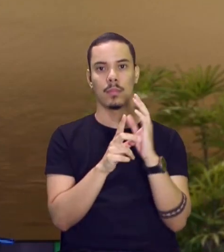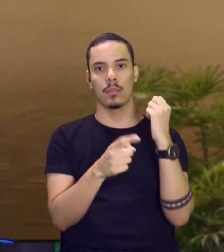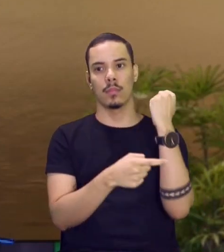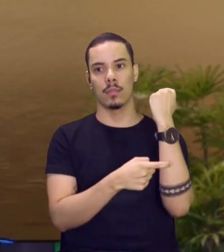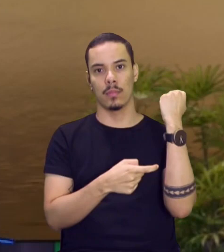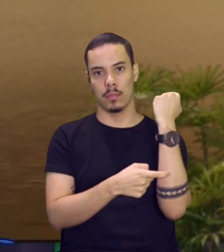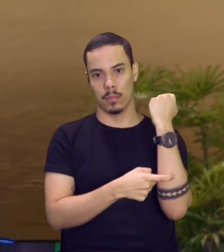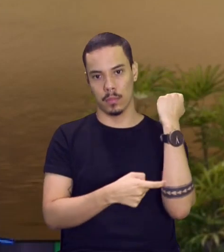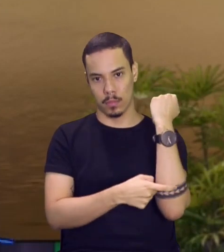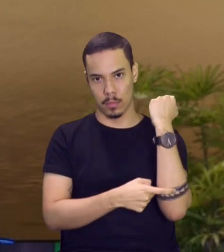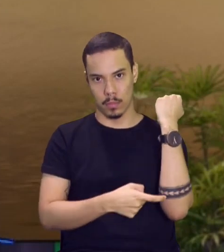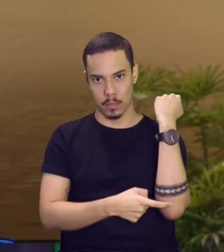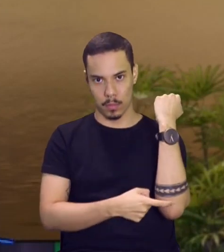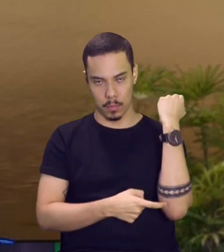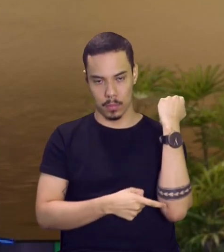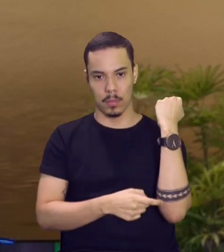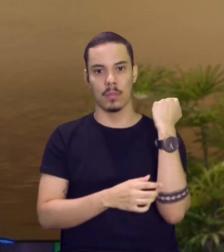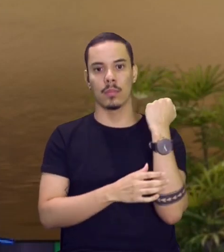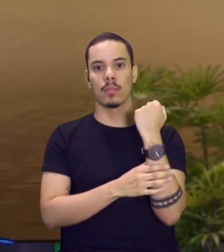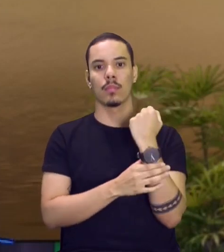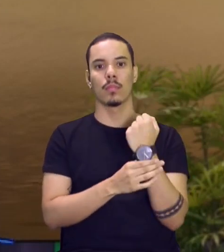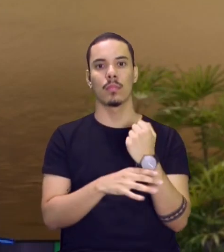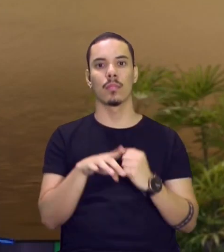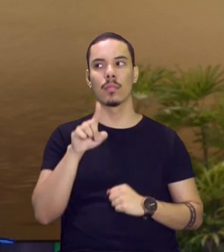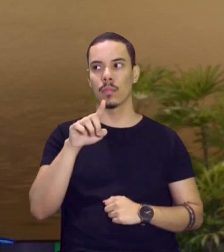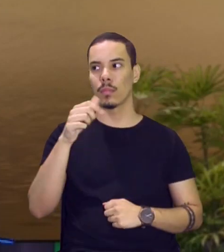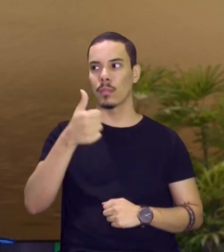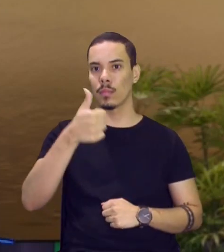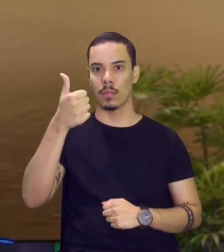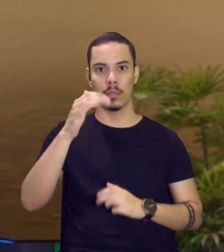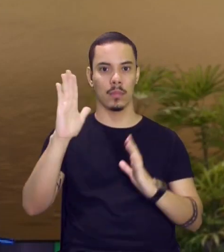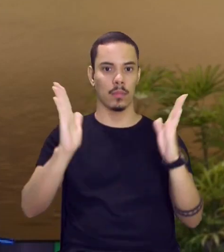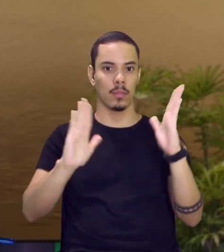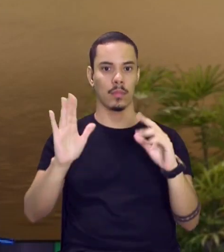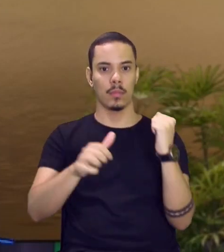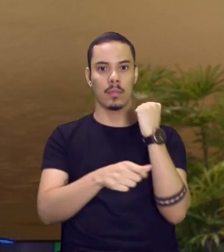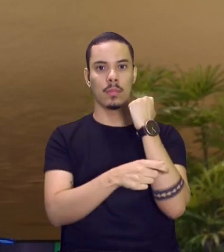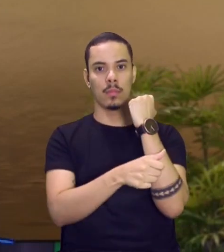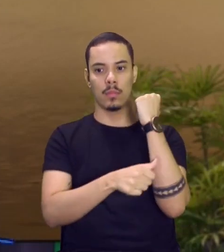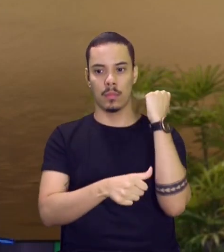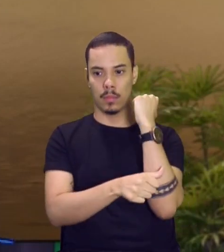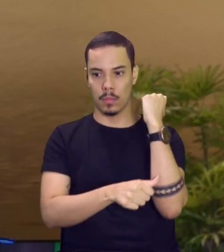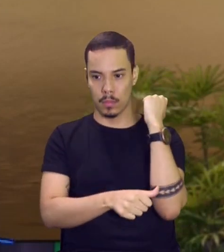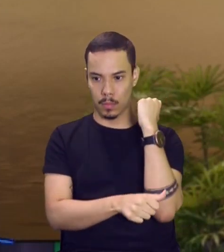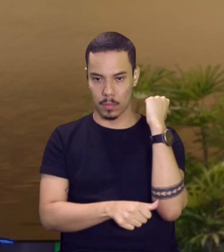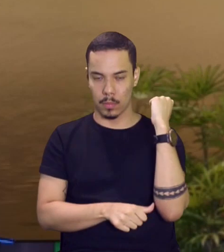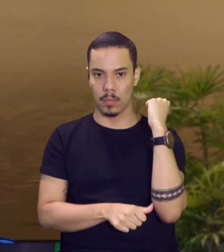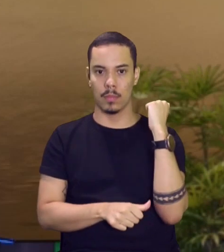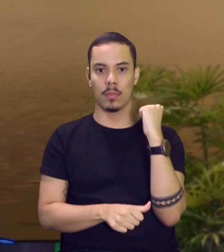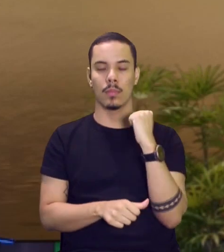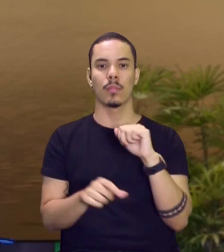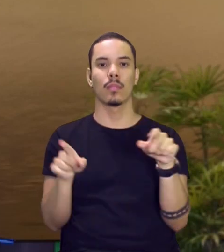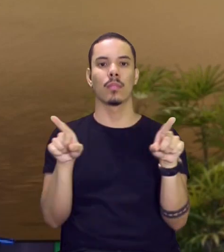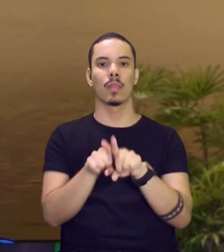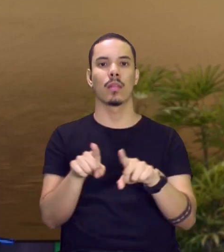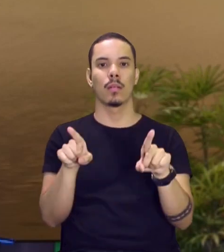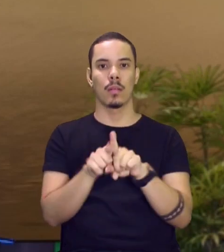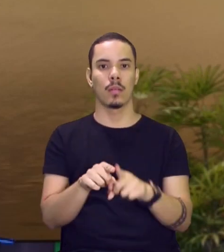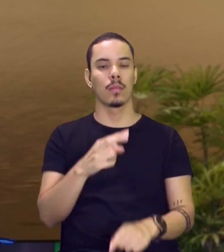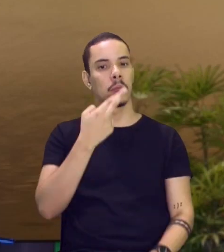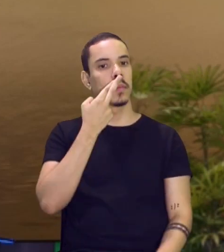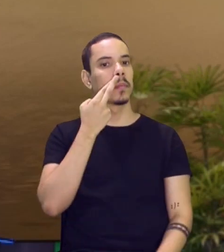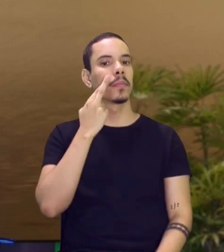borracha. E nessa primeira fase da borracha, Rondon também